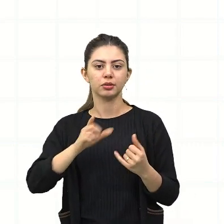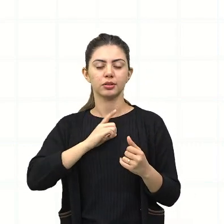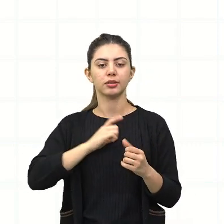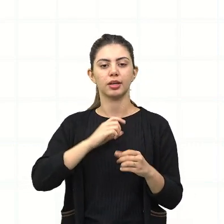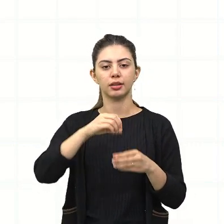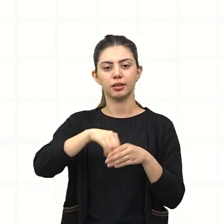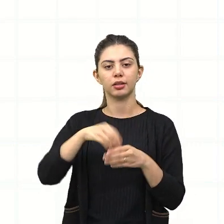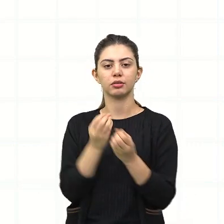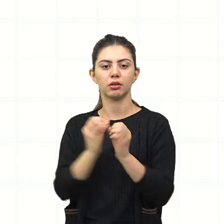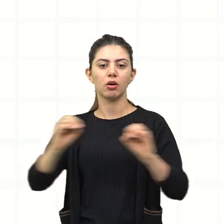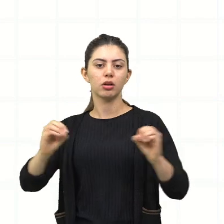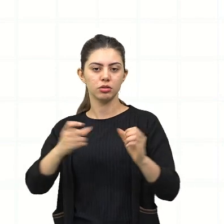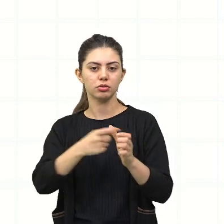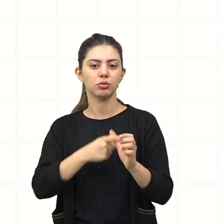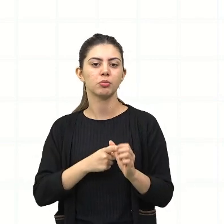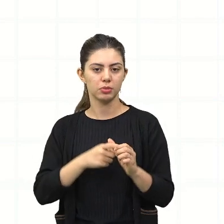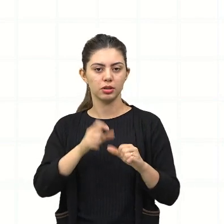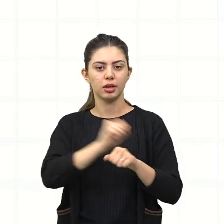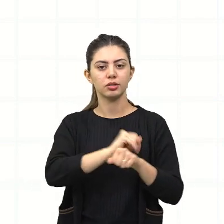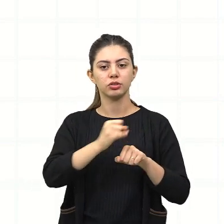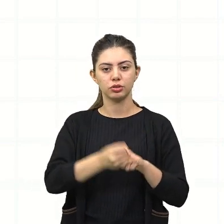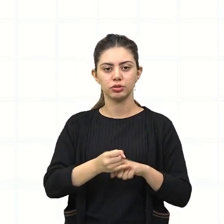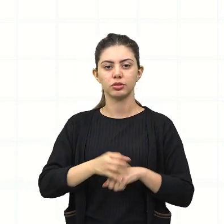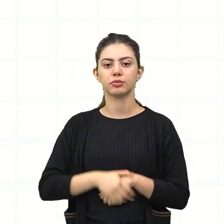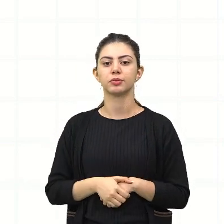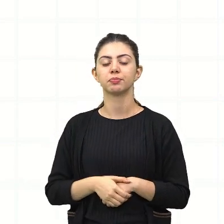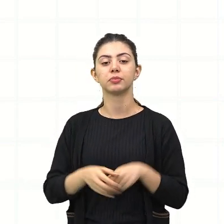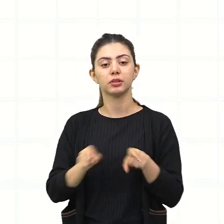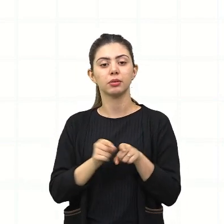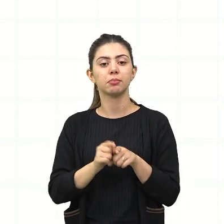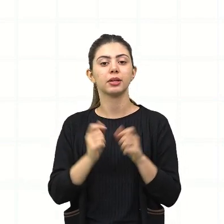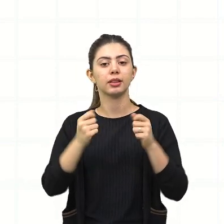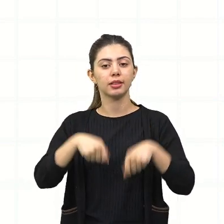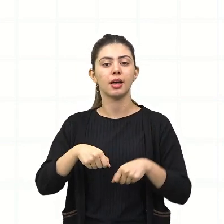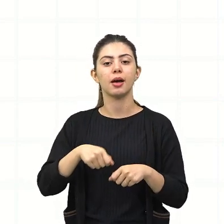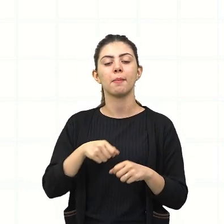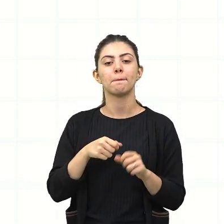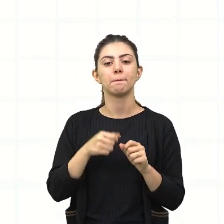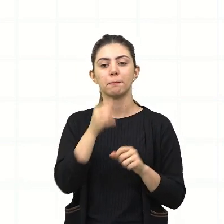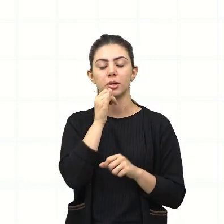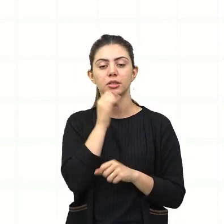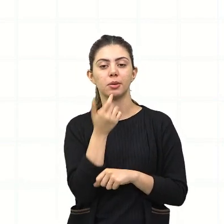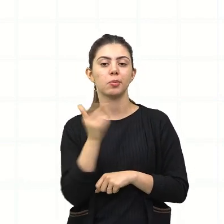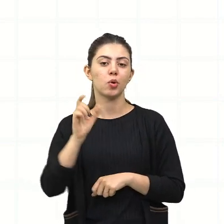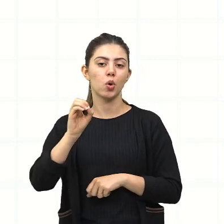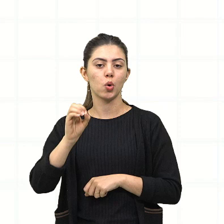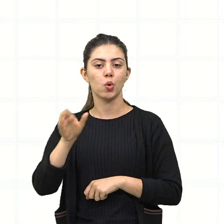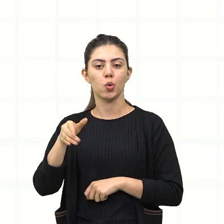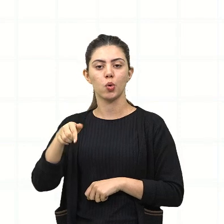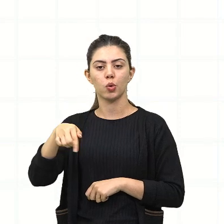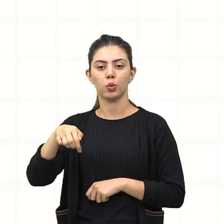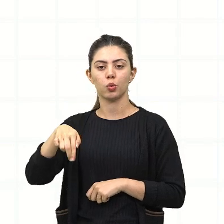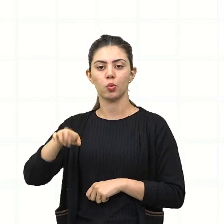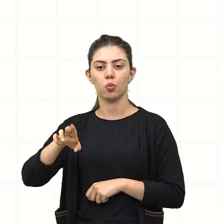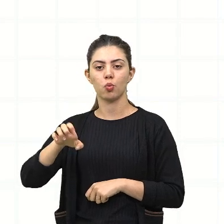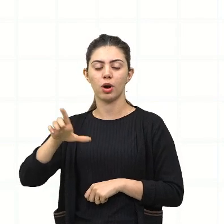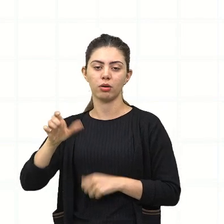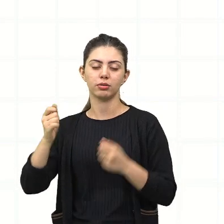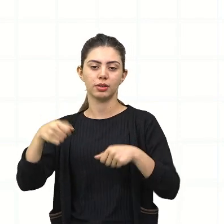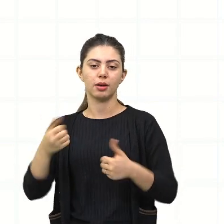ideia é que a gente consiga identificá-lo. Também costuma ser substituído pela variante o qual, também bastante